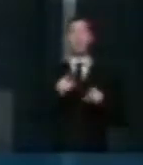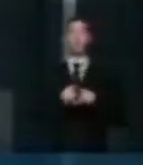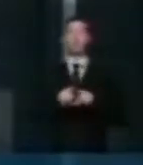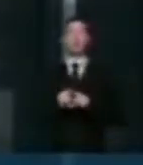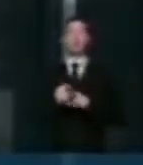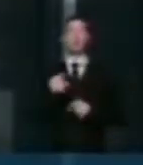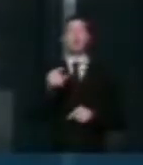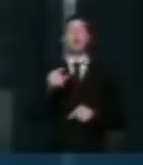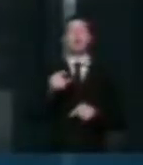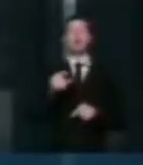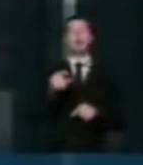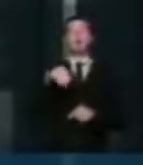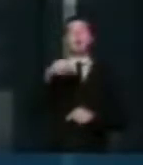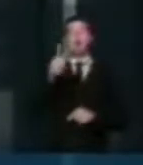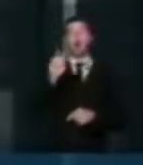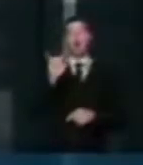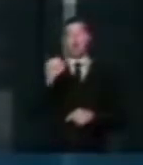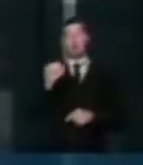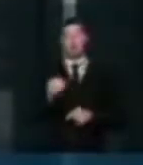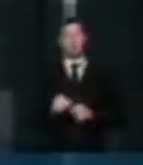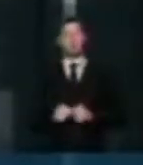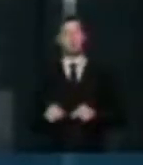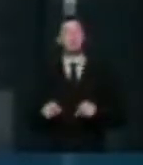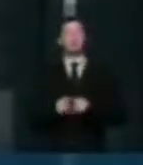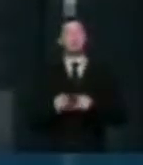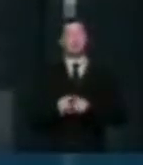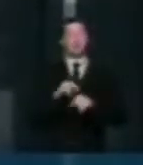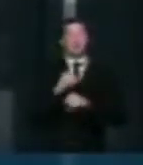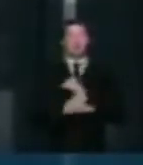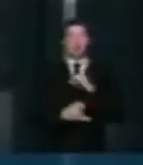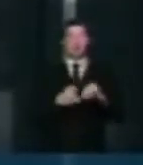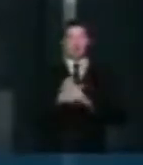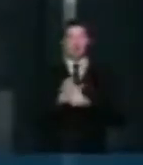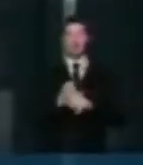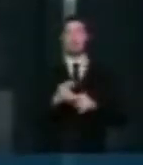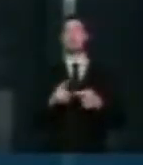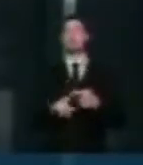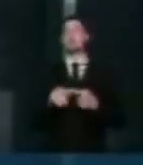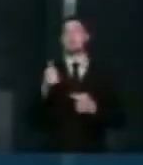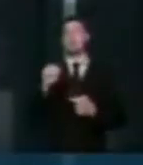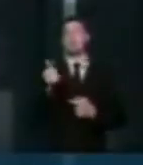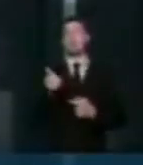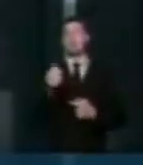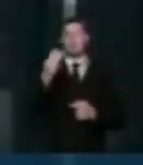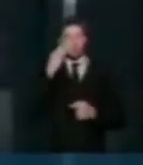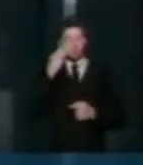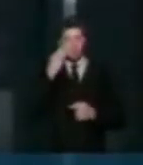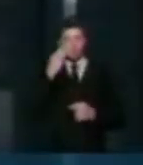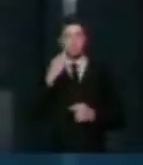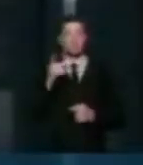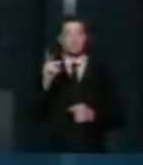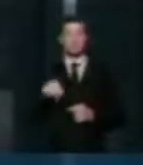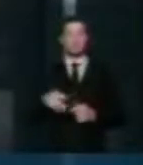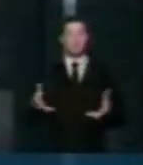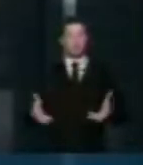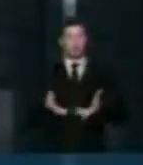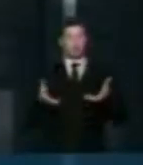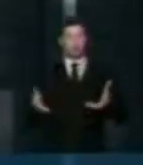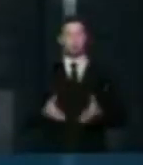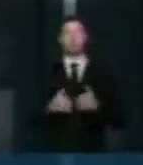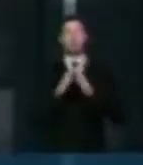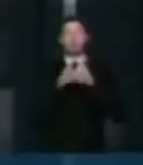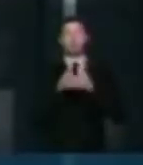462 milhões dentro do Plano Nacional de Banda Larga, 186 milhões no Reporto, Programa de Incentivo para o Setor